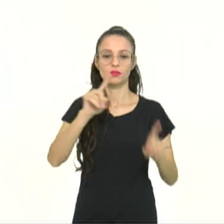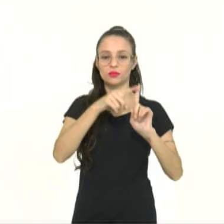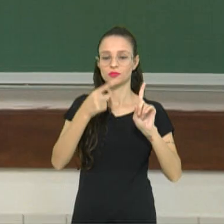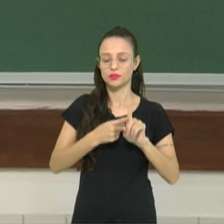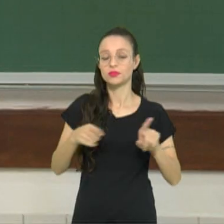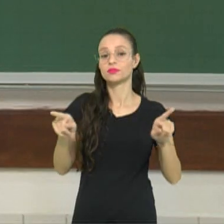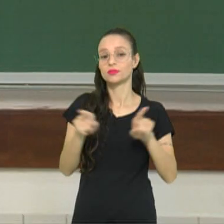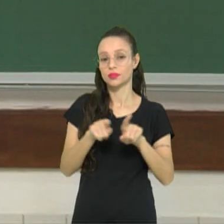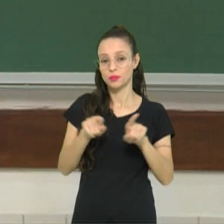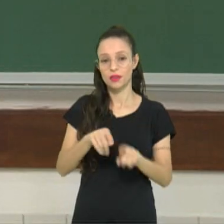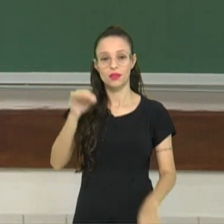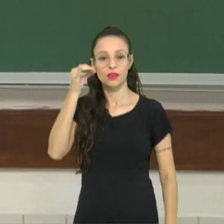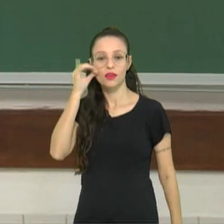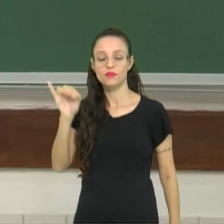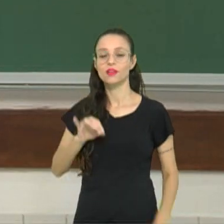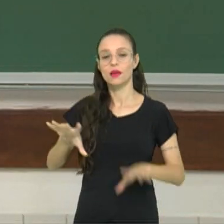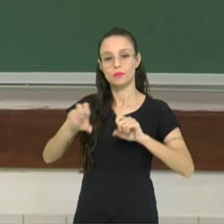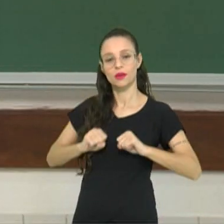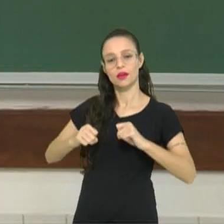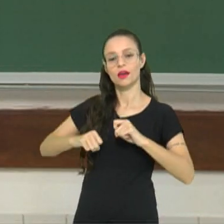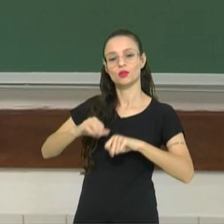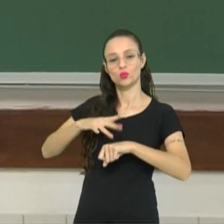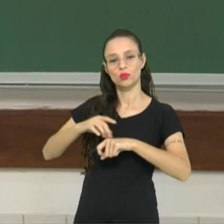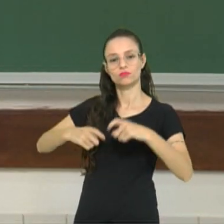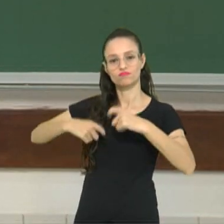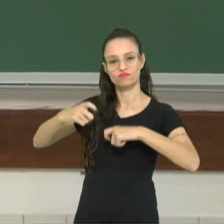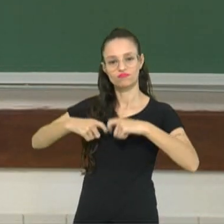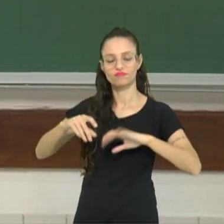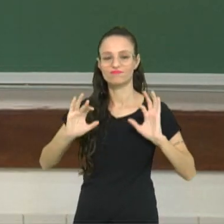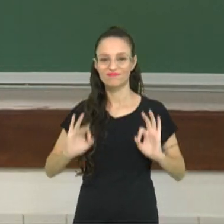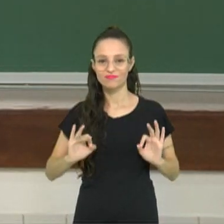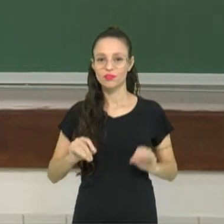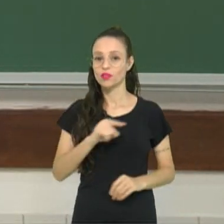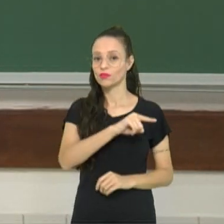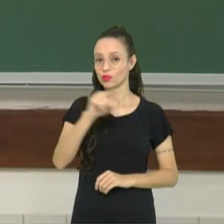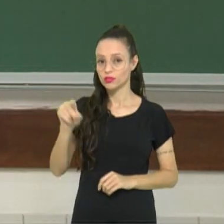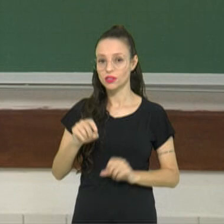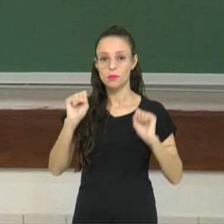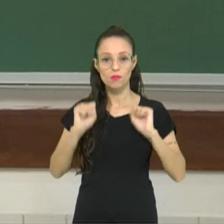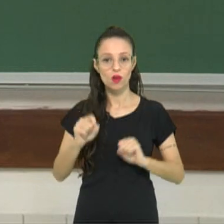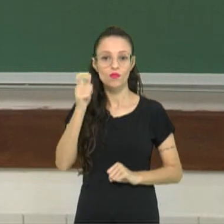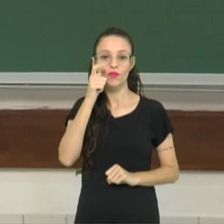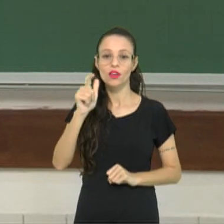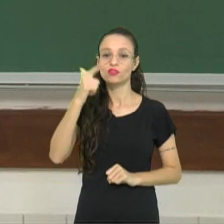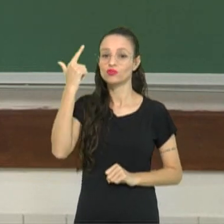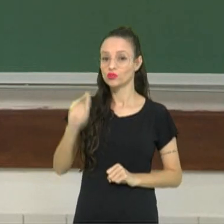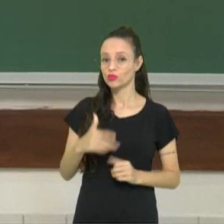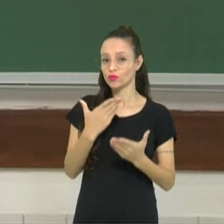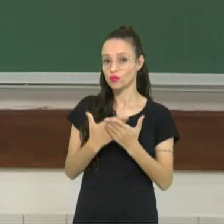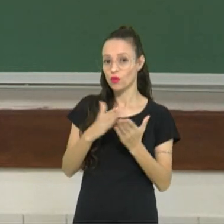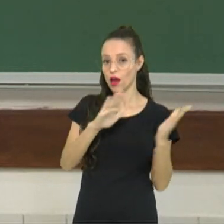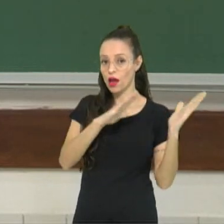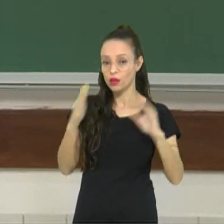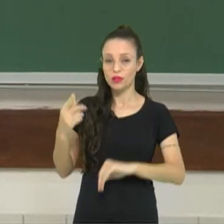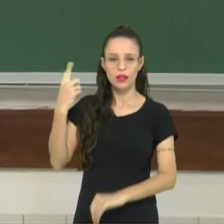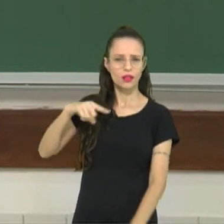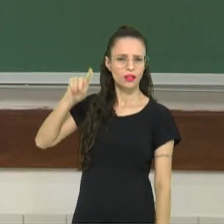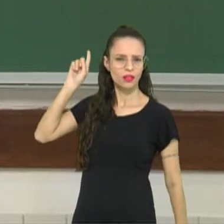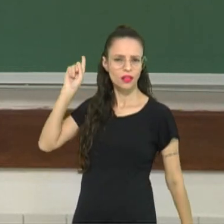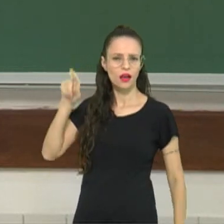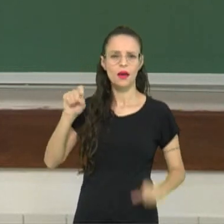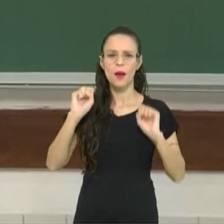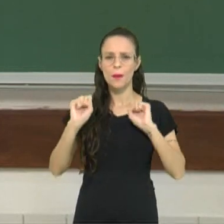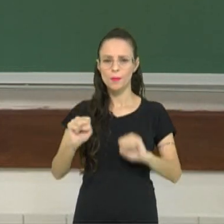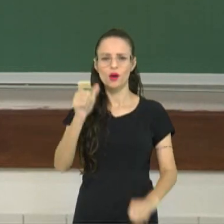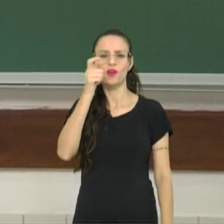também a prevenção na IST em alguns casos, tá bom? Gente, você pode rever essa aula lá que nós vimos lá atrás, lá anteriormente, você